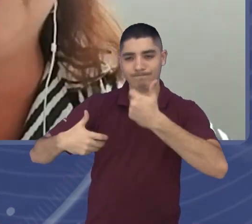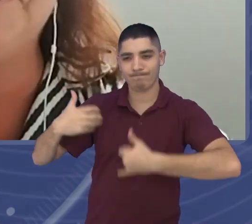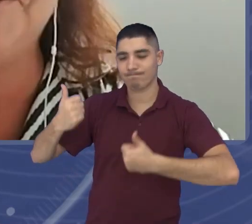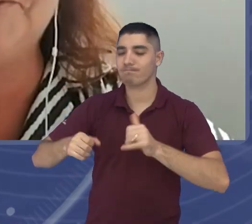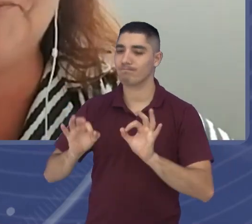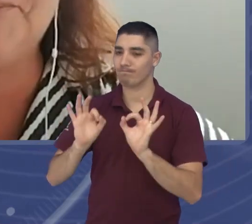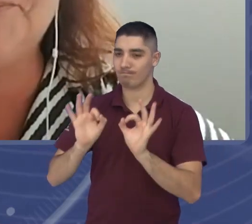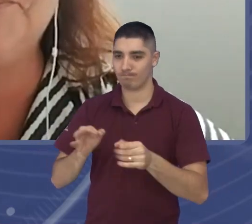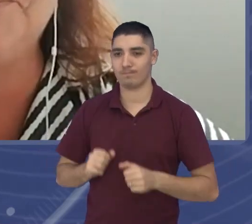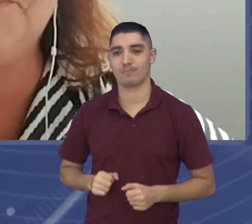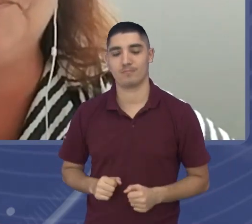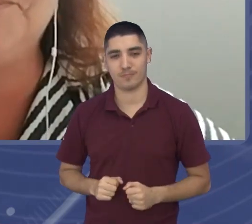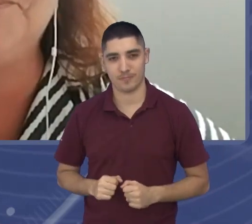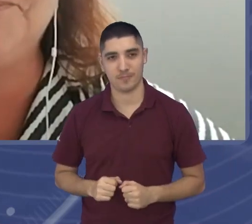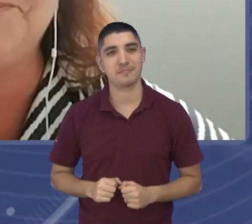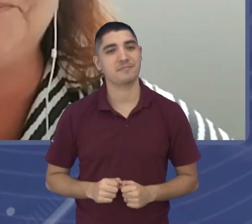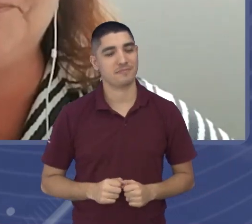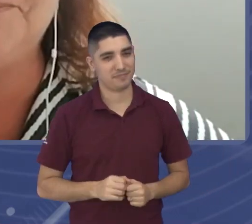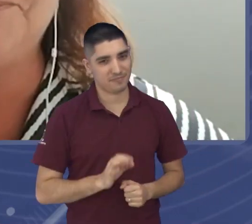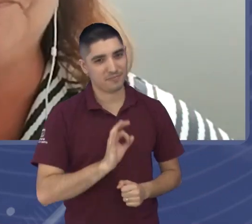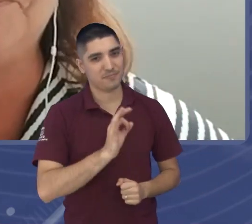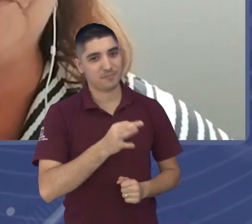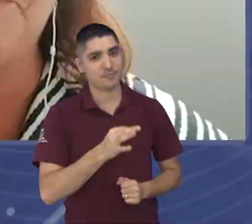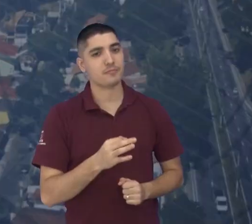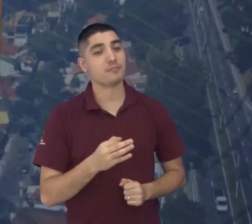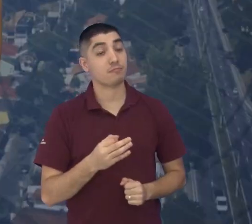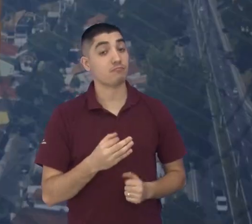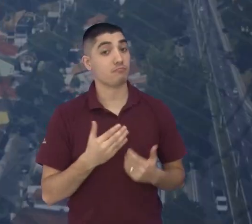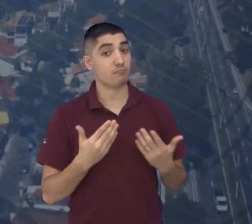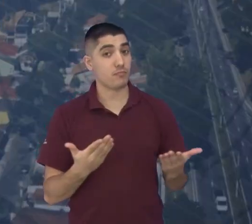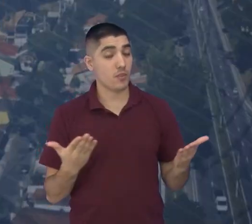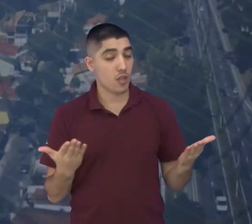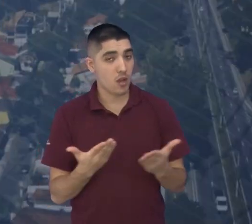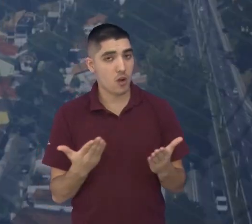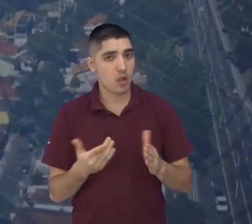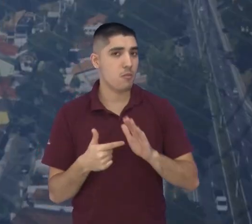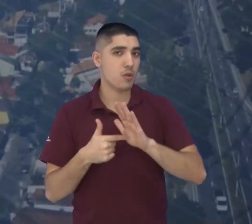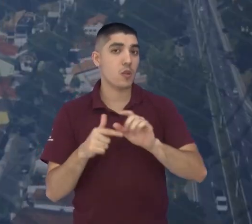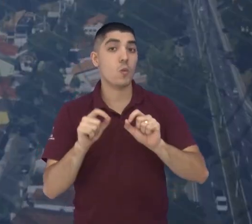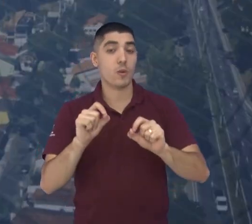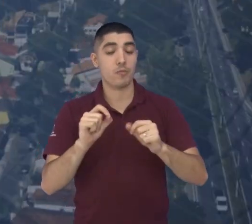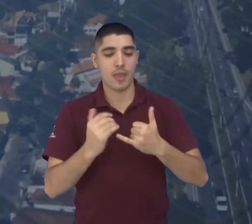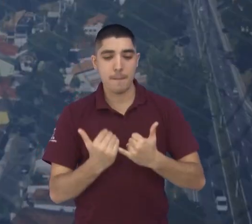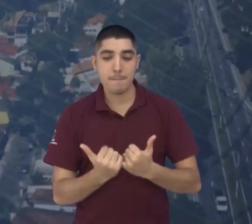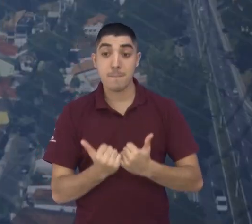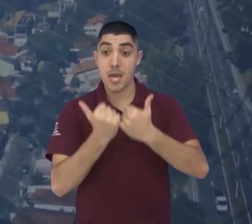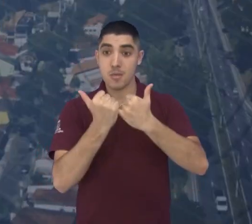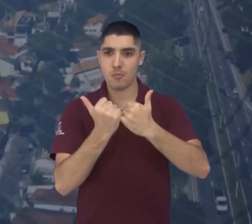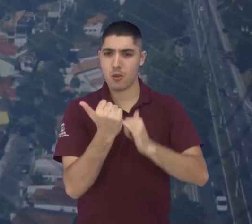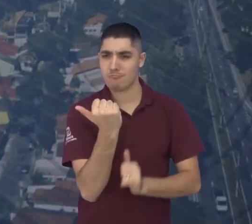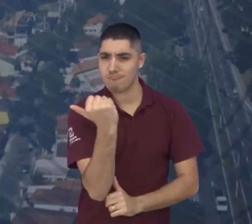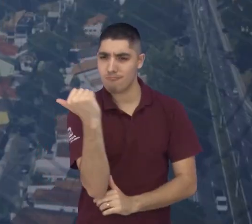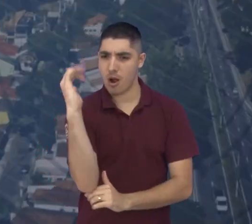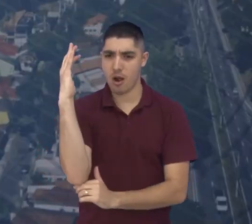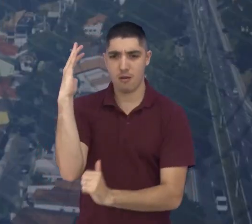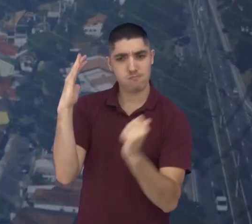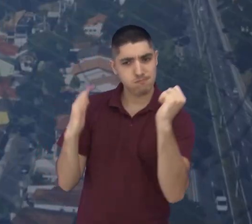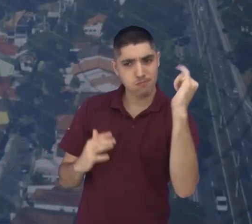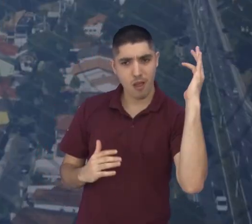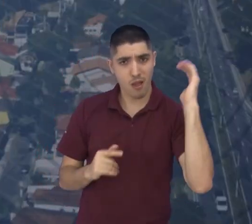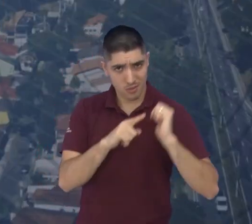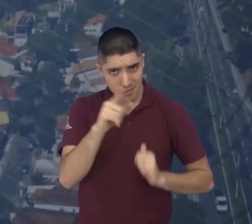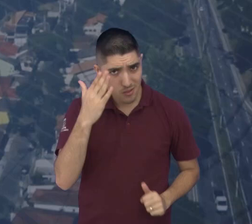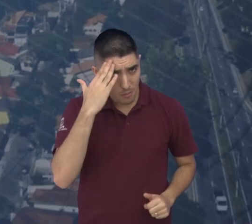hoje. É isso aí. Agora, gente, vamos falar sobre o patrimônio arbóreo. Vocês sabiam que tem patrimônio arbóreo